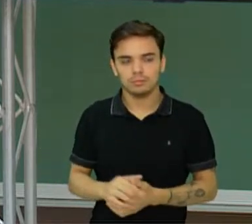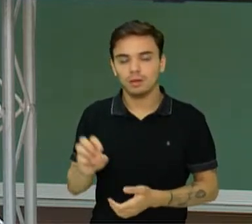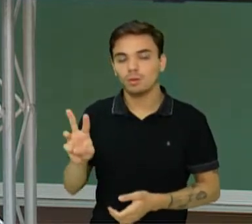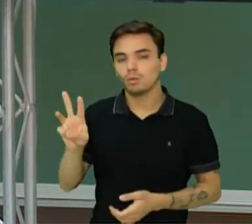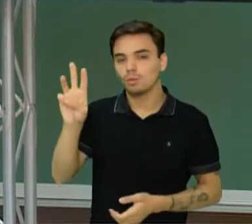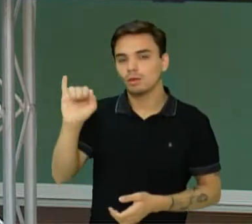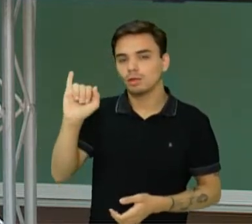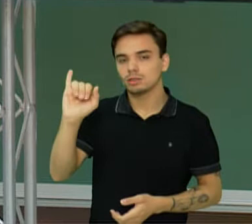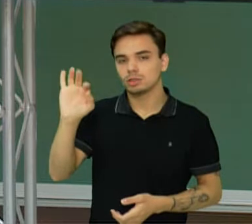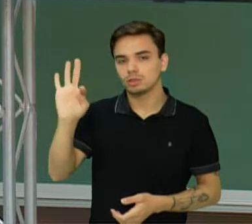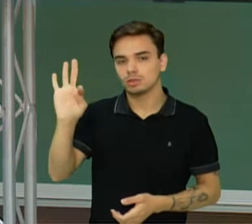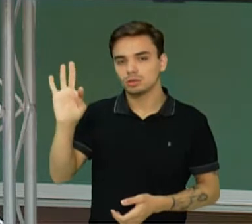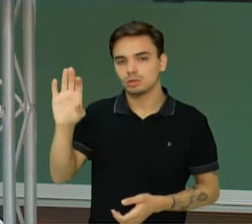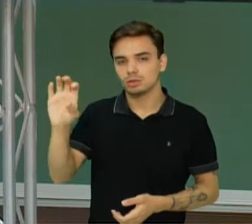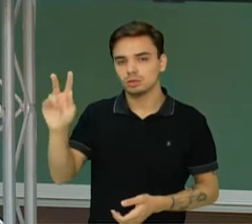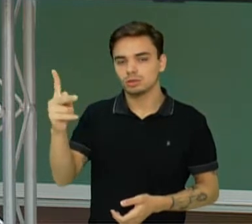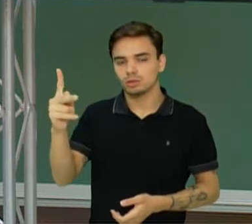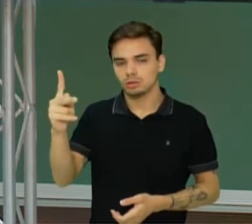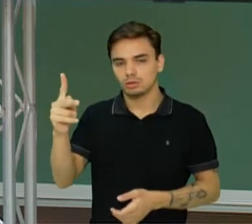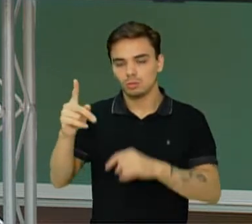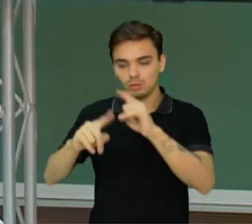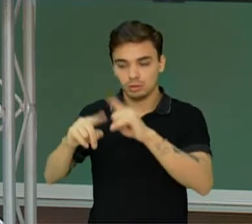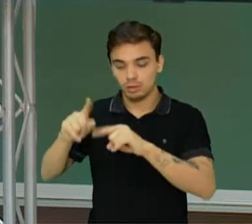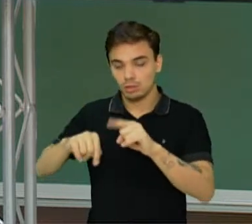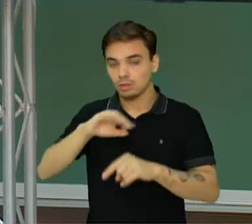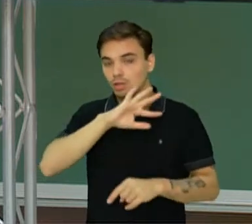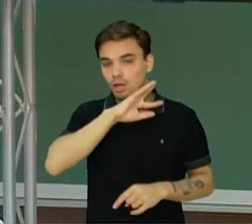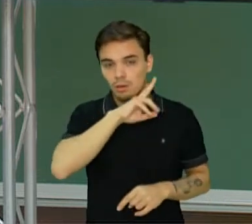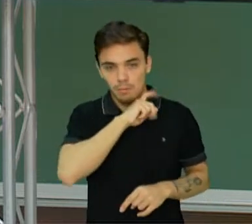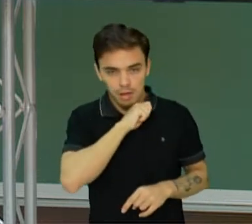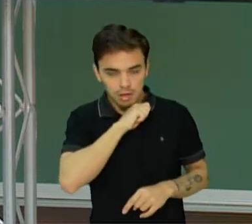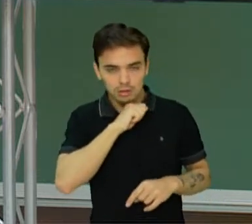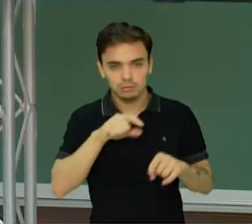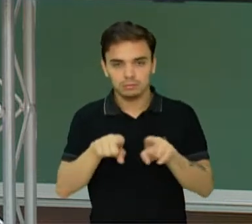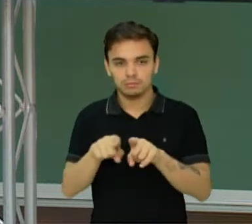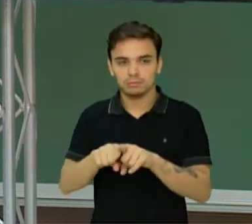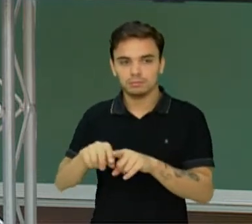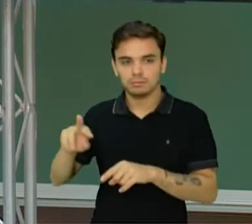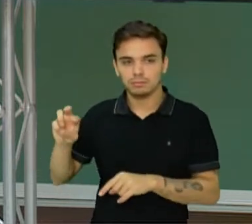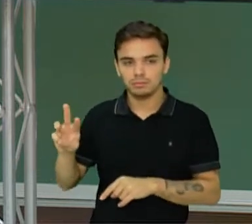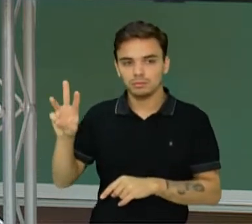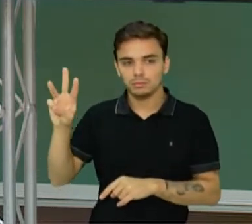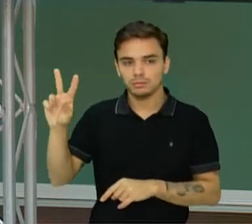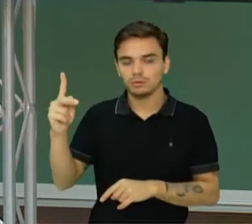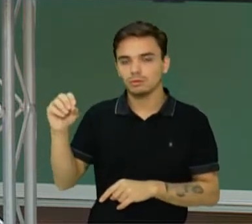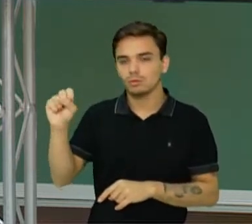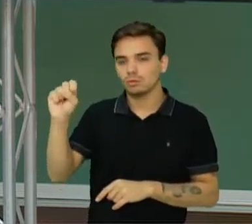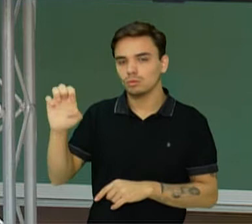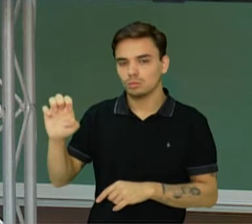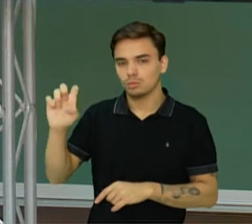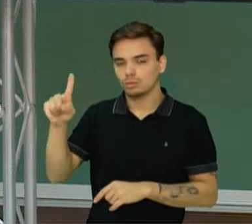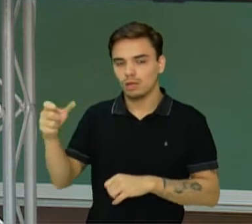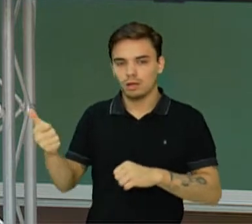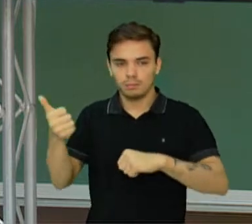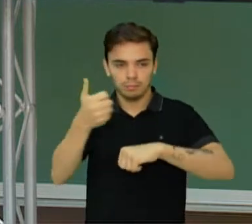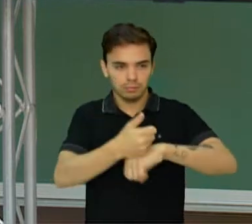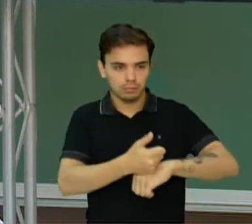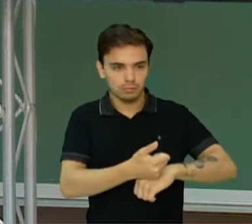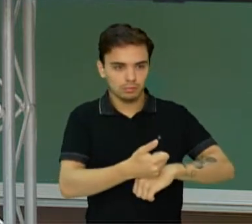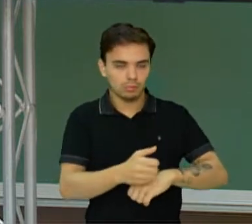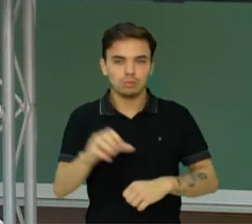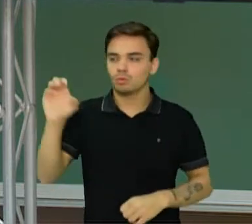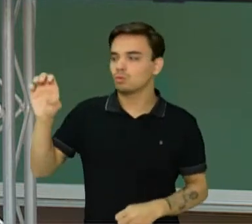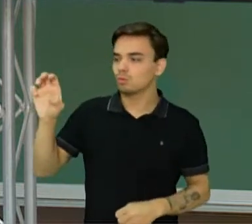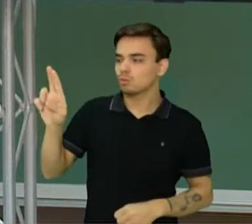which, usado para objetos e animais. Whose, utilizado para indicar posse, no caso whose aqui significa cujo